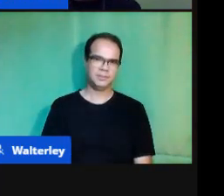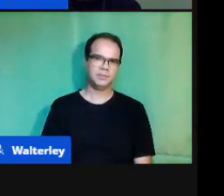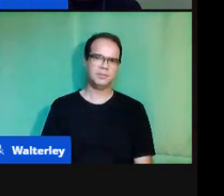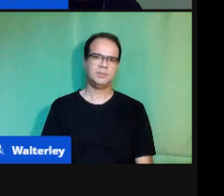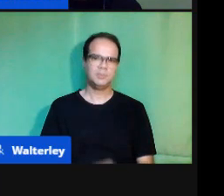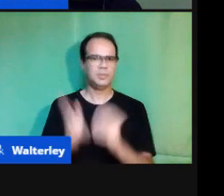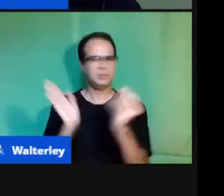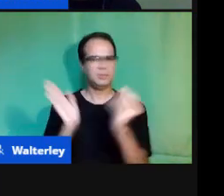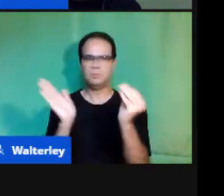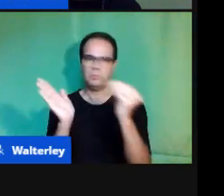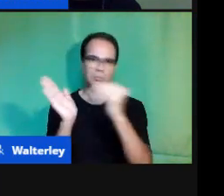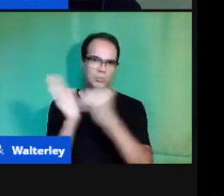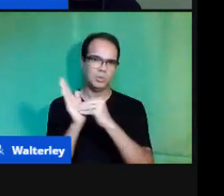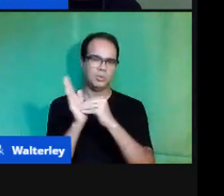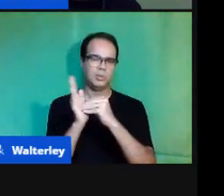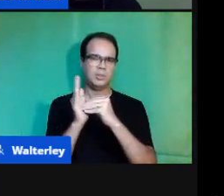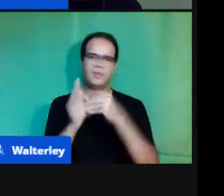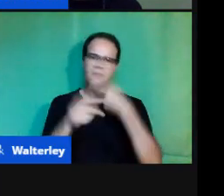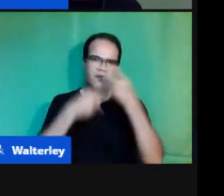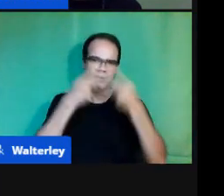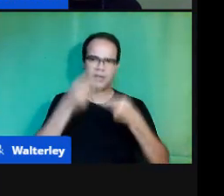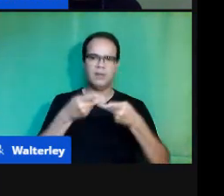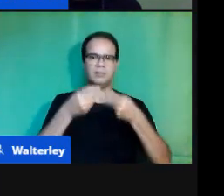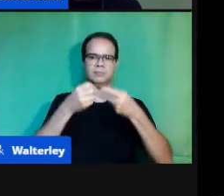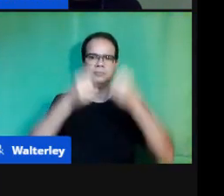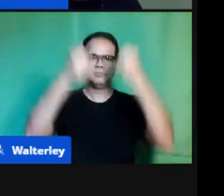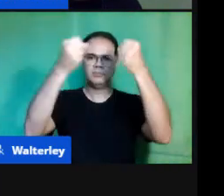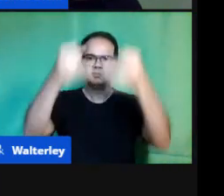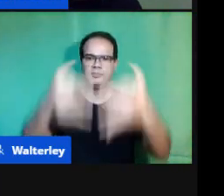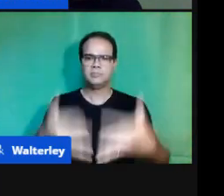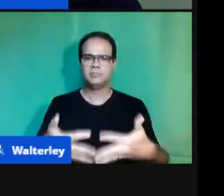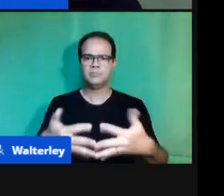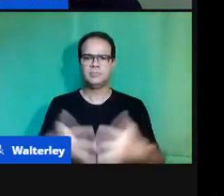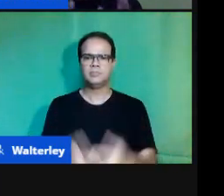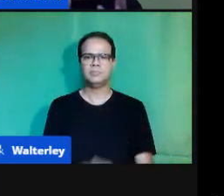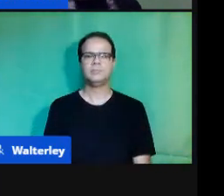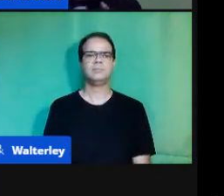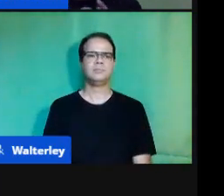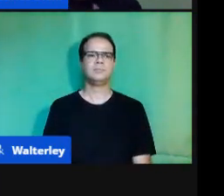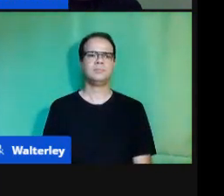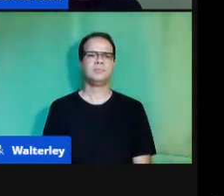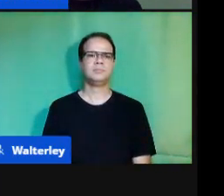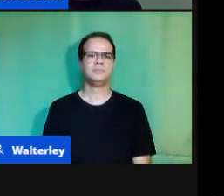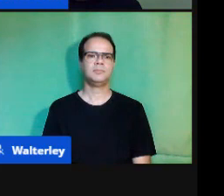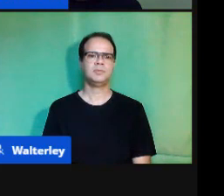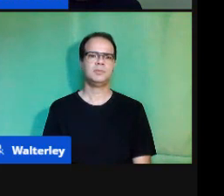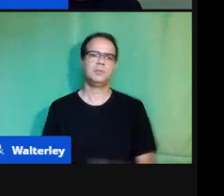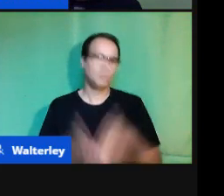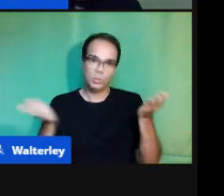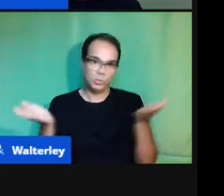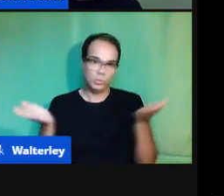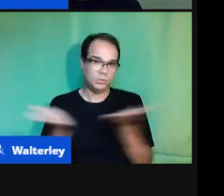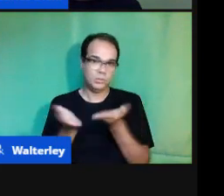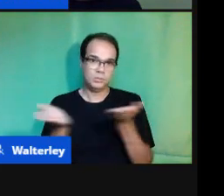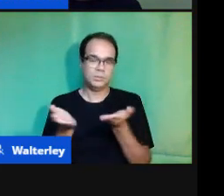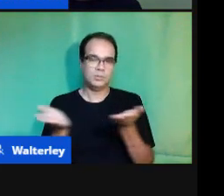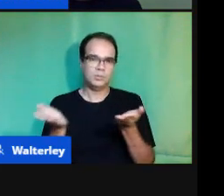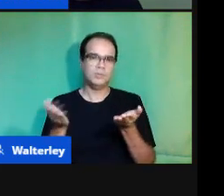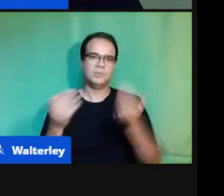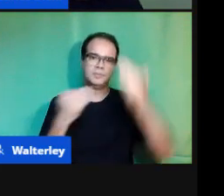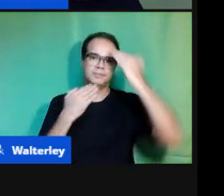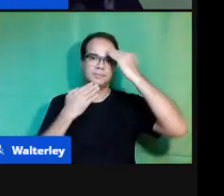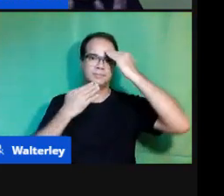mesmo que a gente comenta. Então, eu acho que por hoje é só isso, eu fico muito